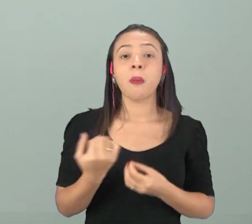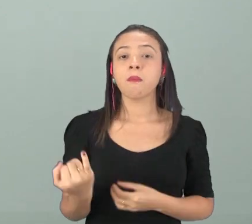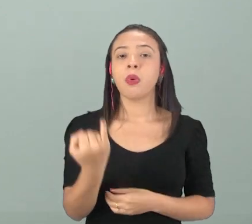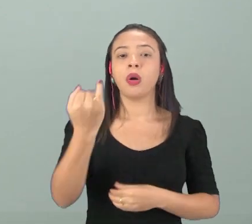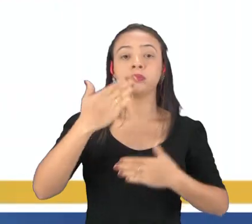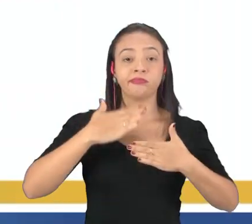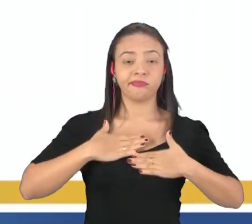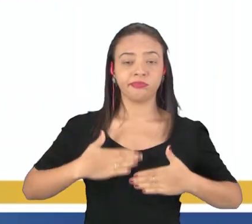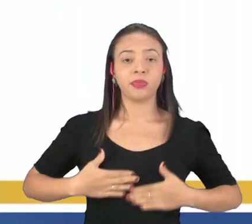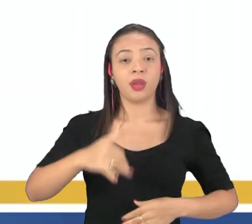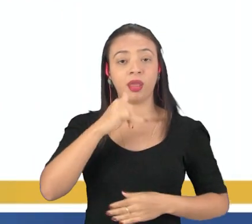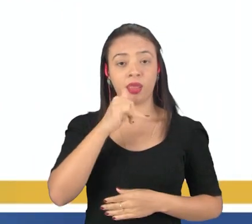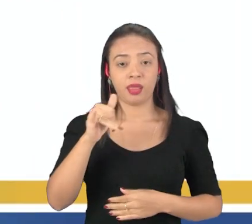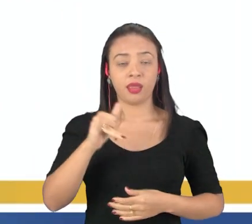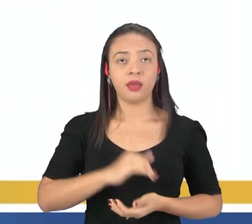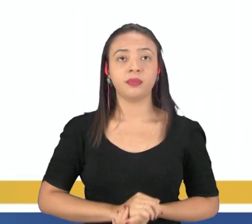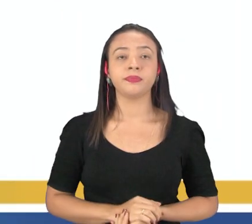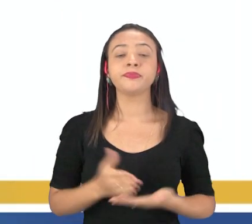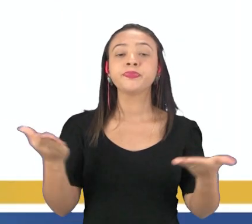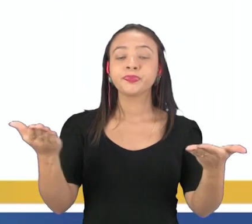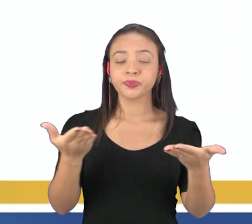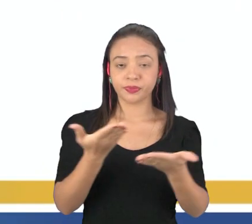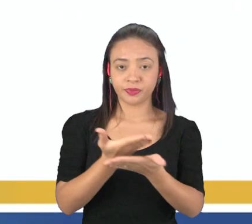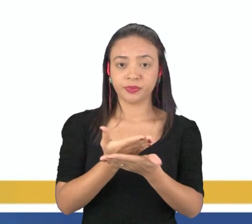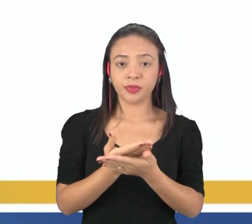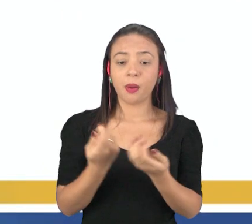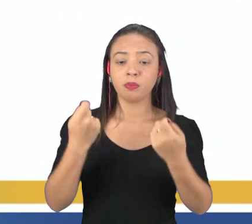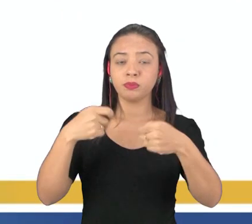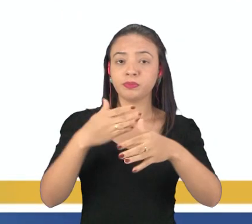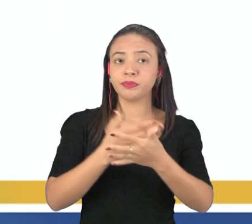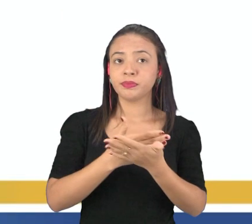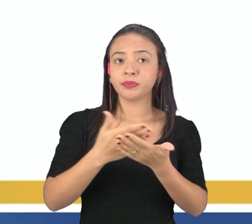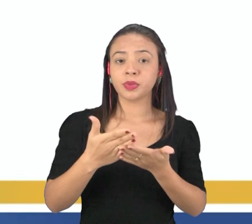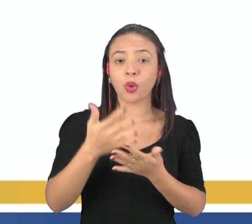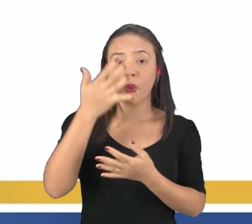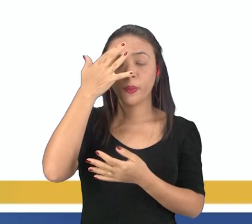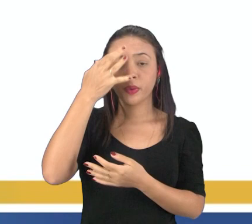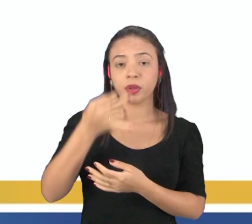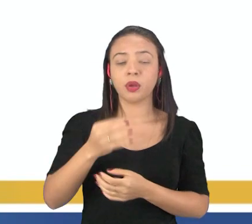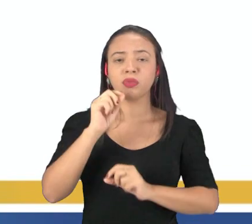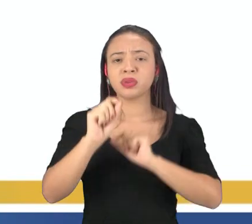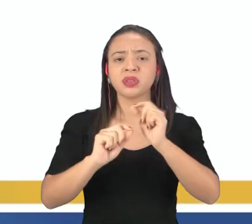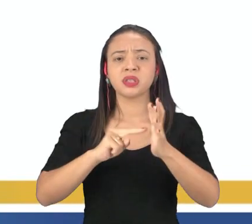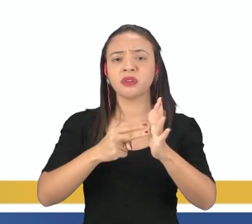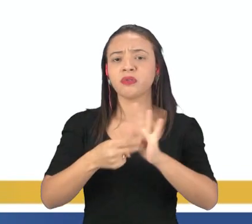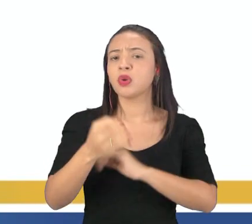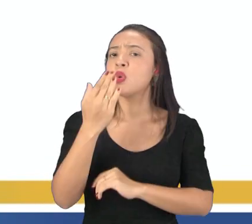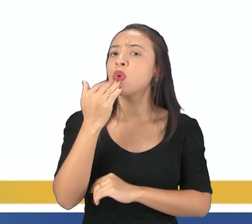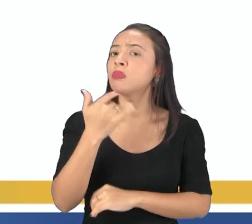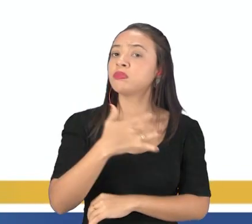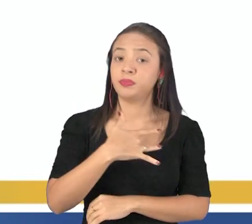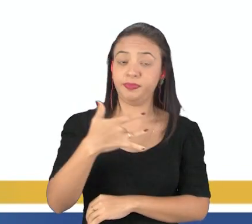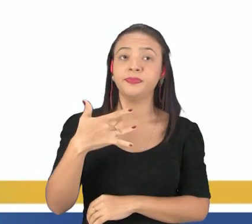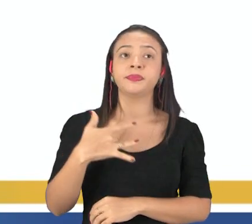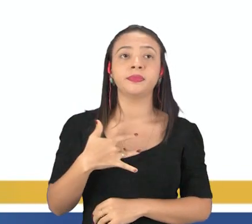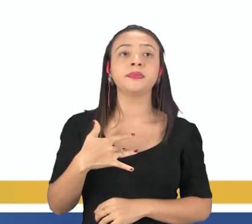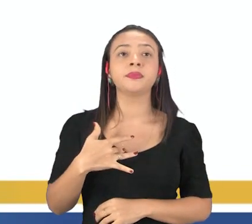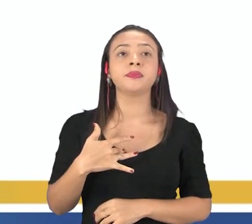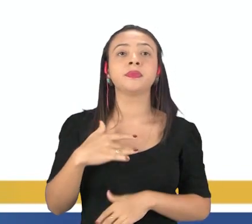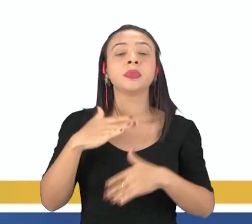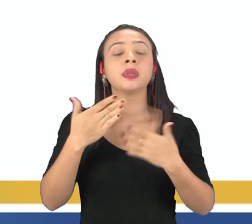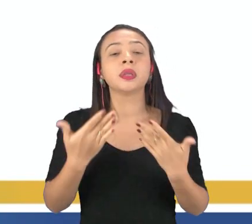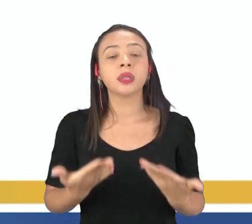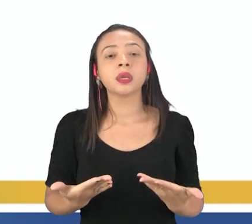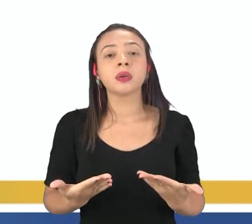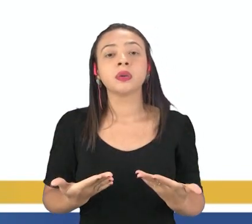lá? Então, para a nossa aula de hoje, para a gente começar, vamos entender aí o que seria uma alimentação saudável. Quando a